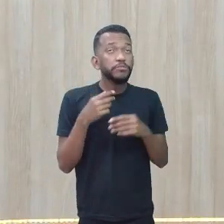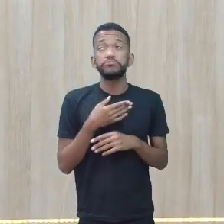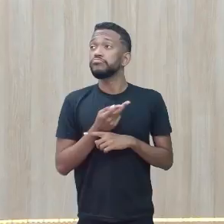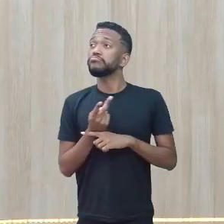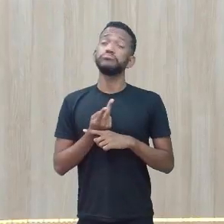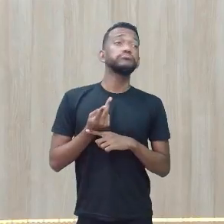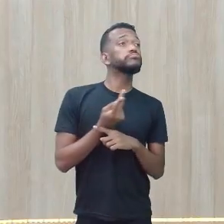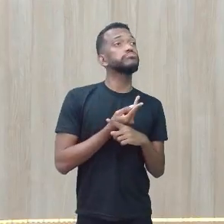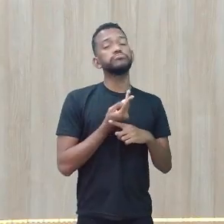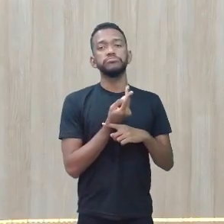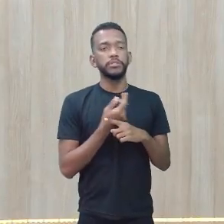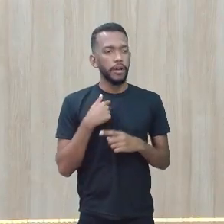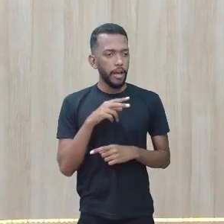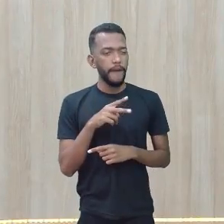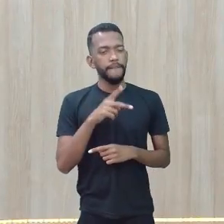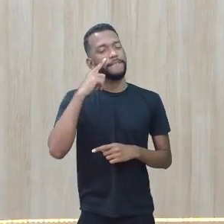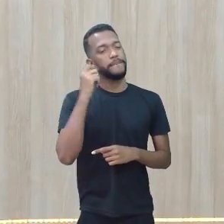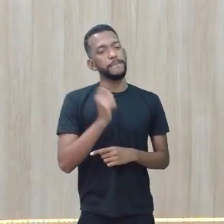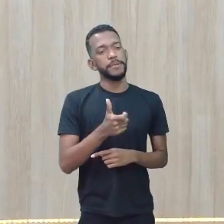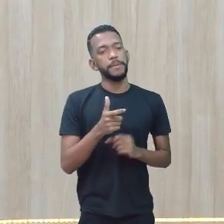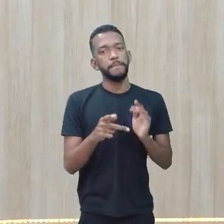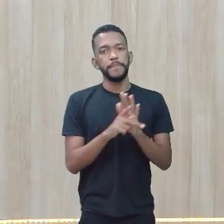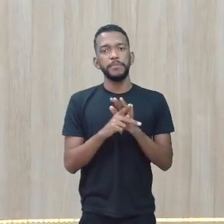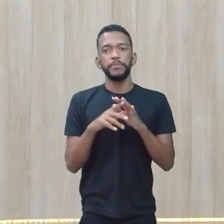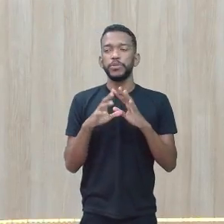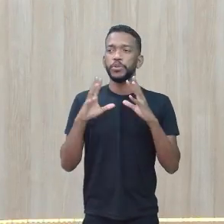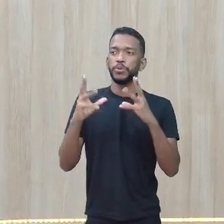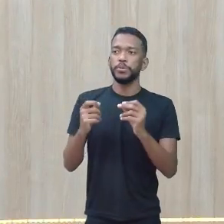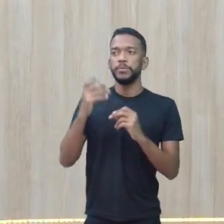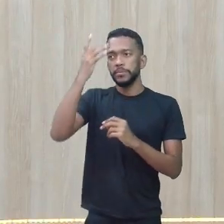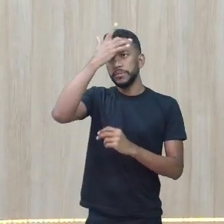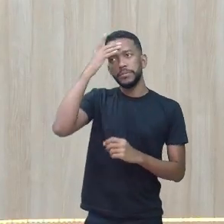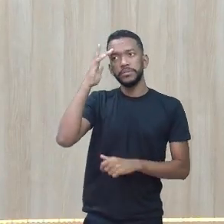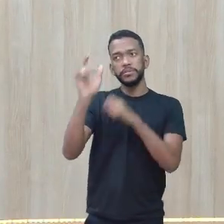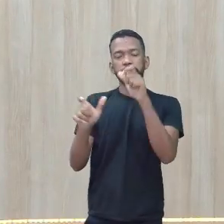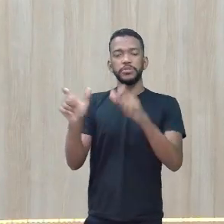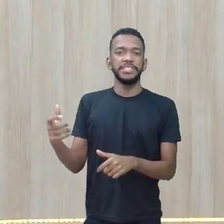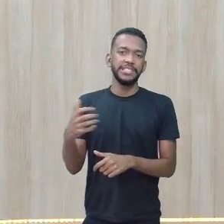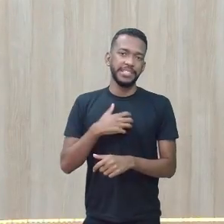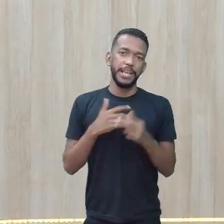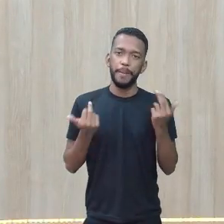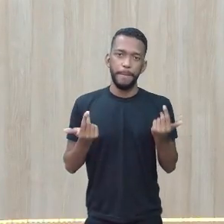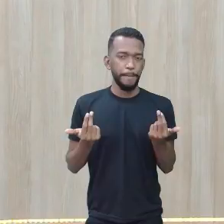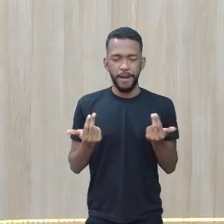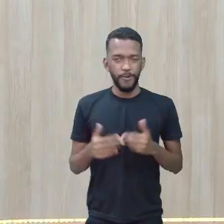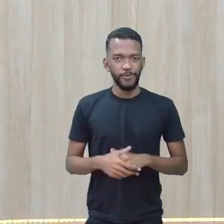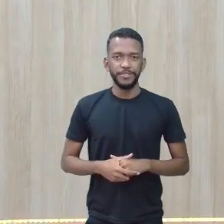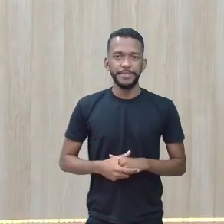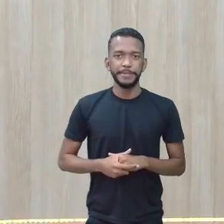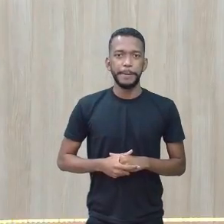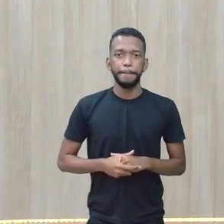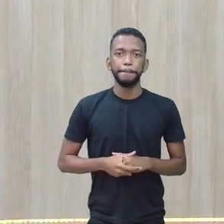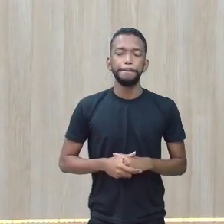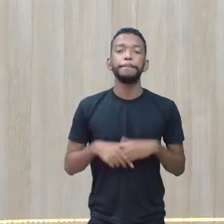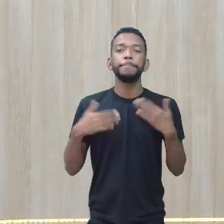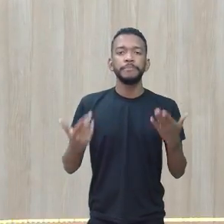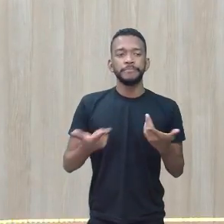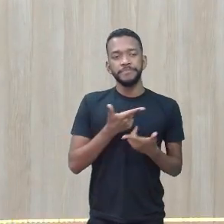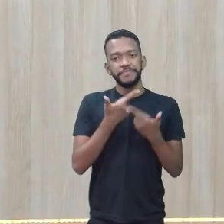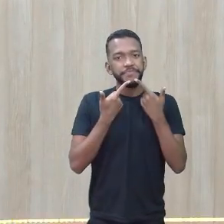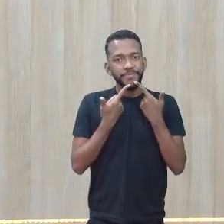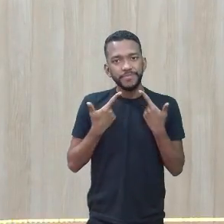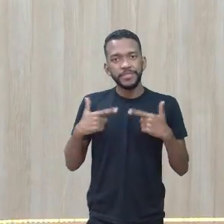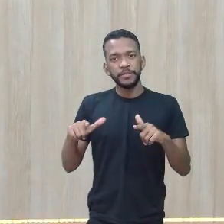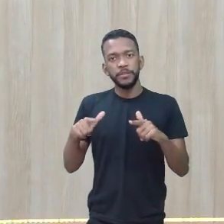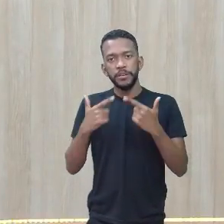eu reconheço essa característica em todas as pessoas que sentem esse mesmo sentimento. Então, a linguagem